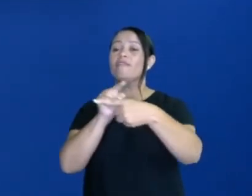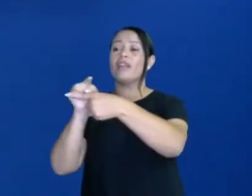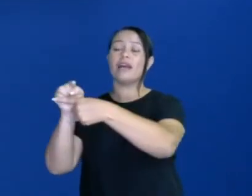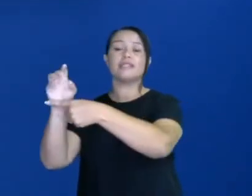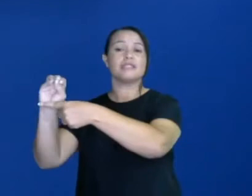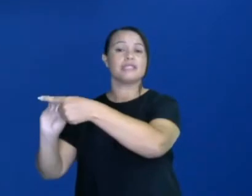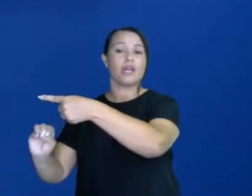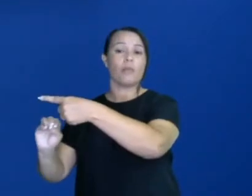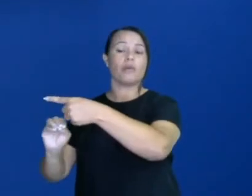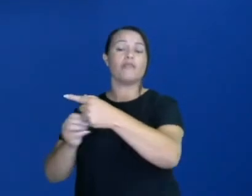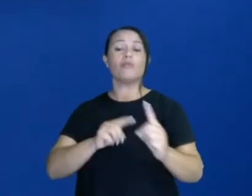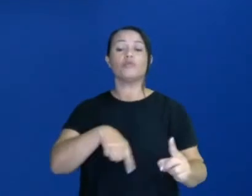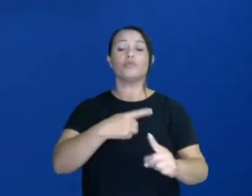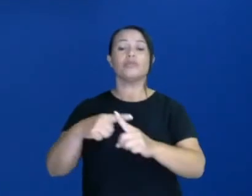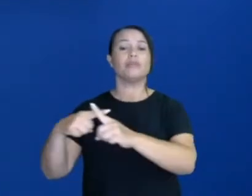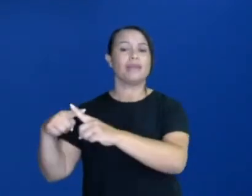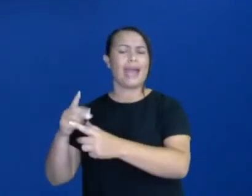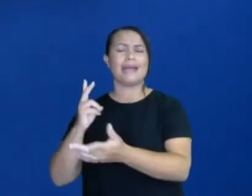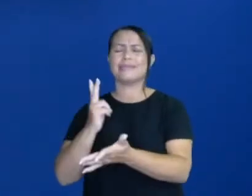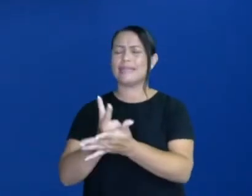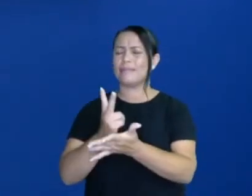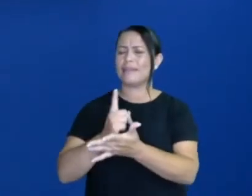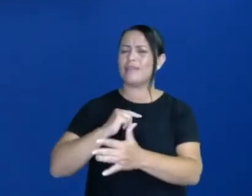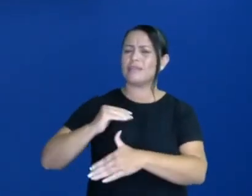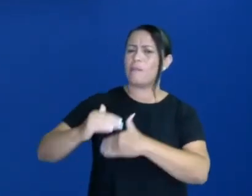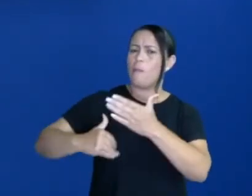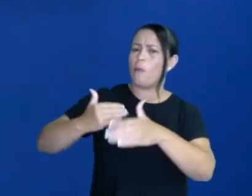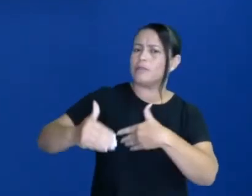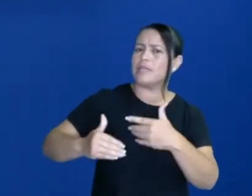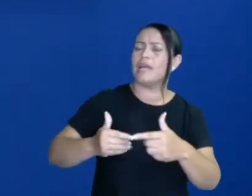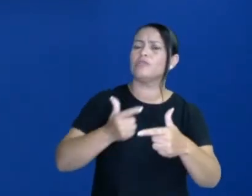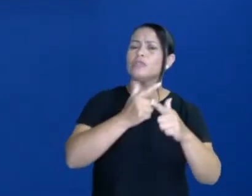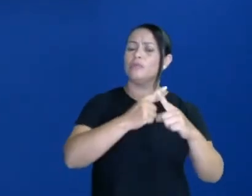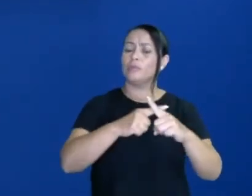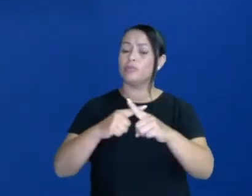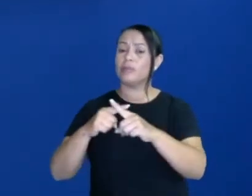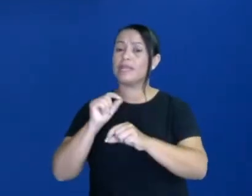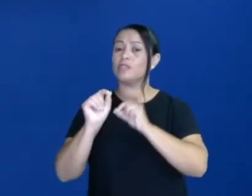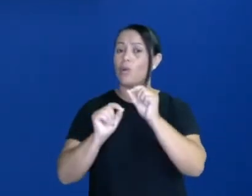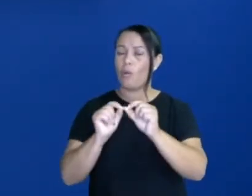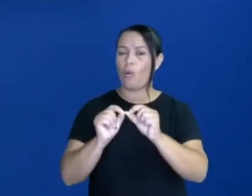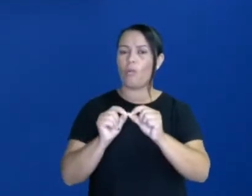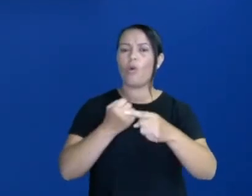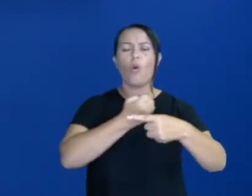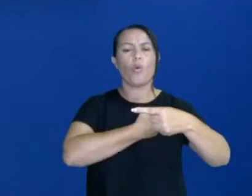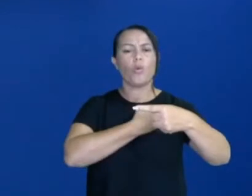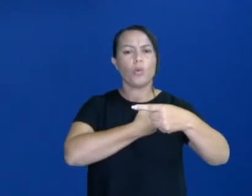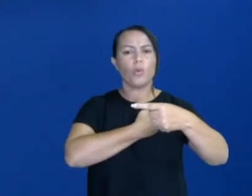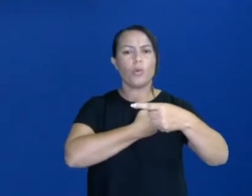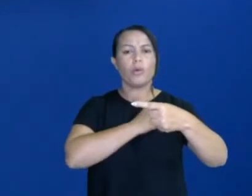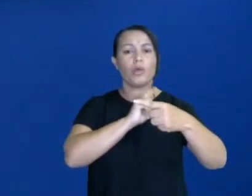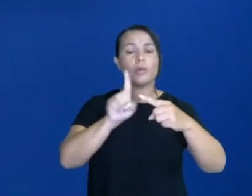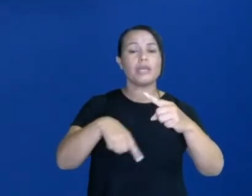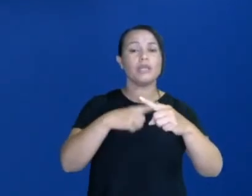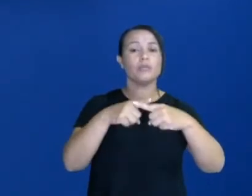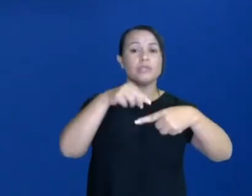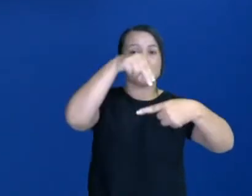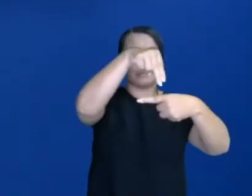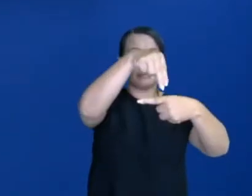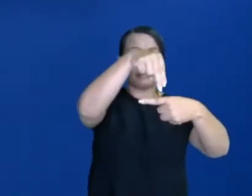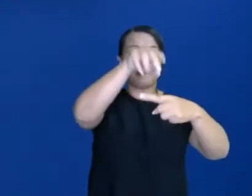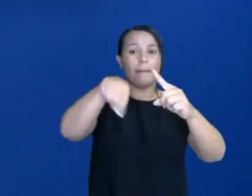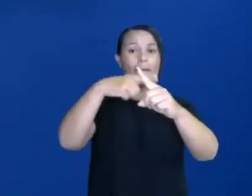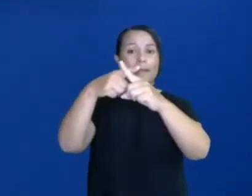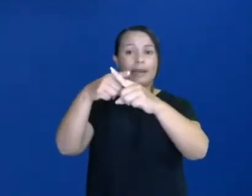vez que tiver esse processo de multiplicação, vocês vão ter que fazer o seguinte: o número que multiplica o numerador tem